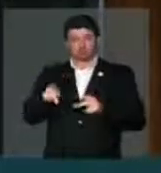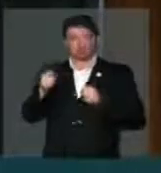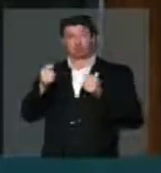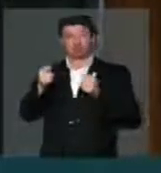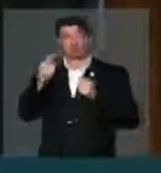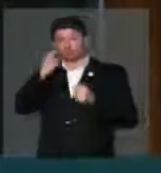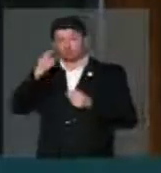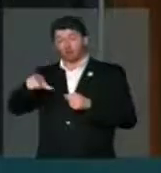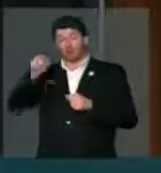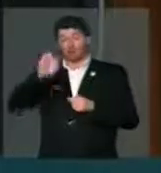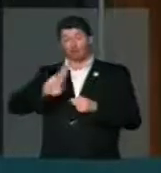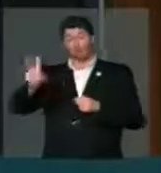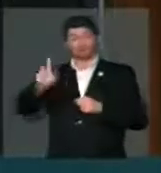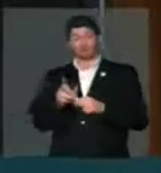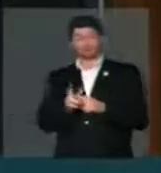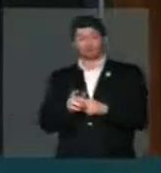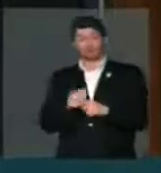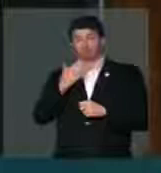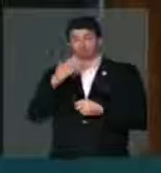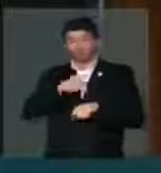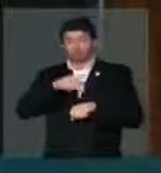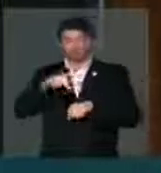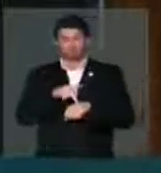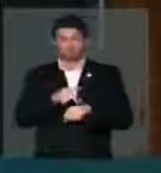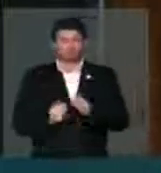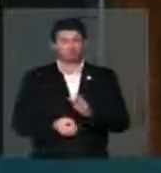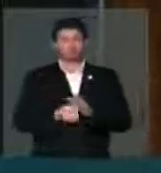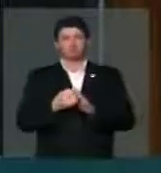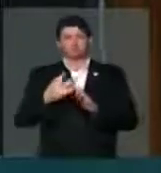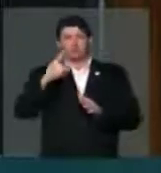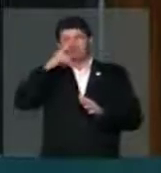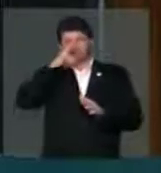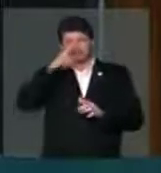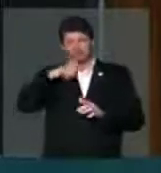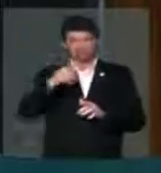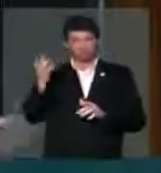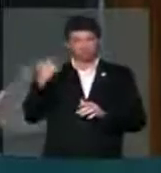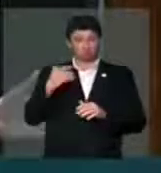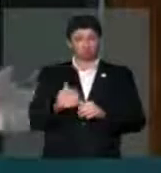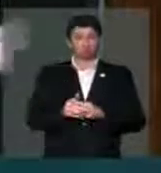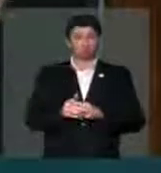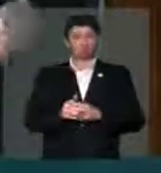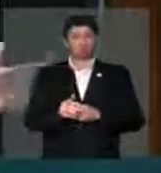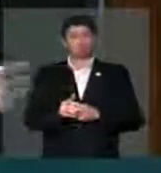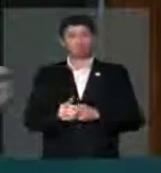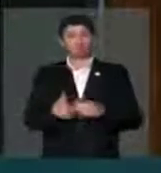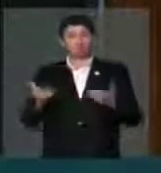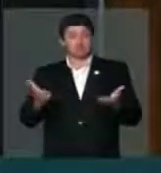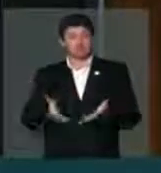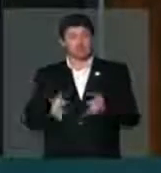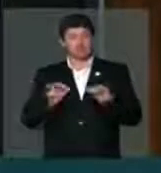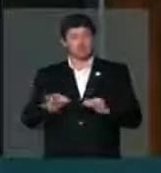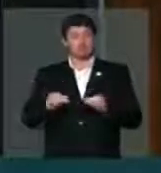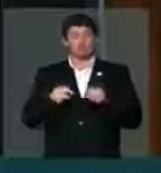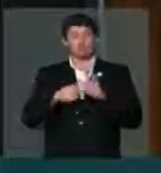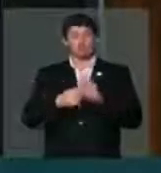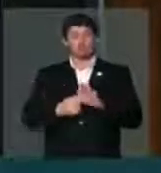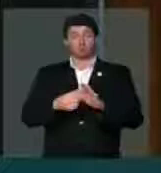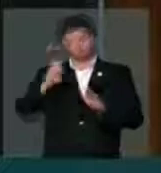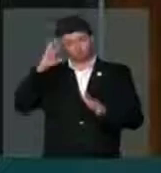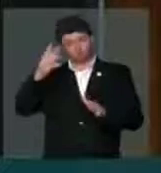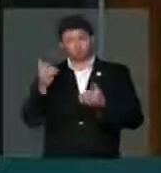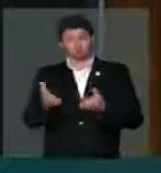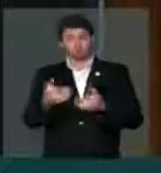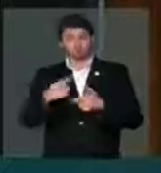buscar uma alternativa para o país e nas mais diversas crises que ele viveu, exatamente apontou com soluções para esses